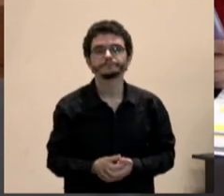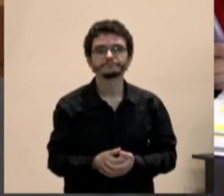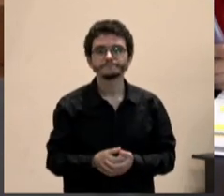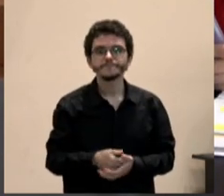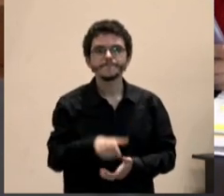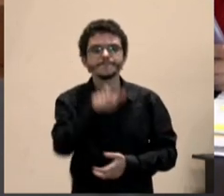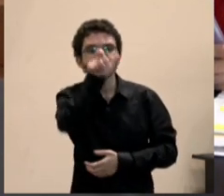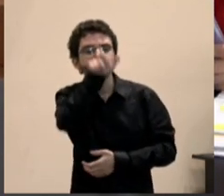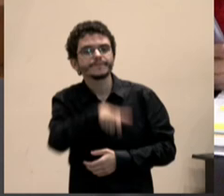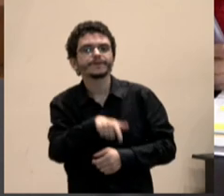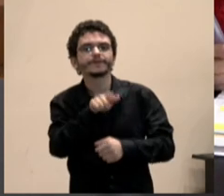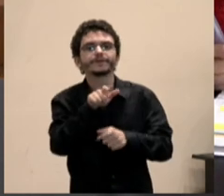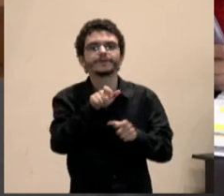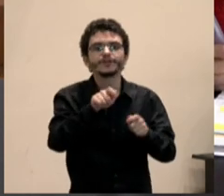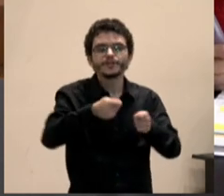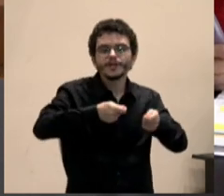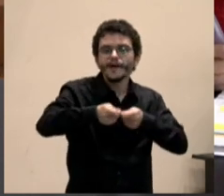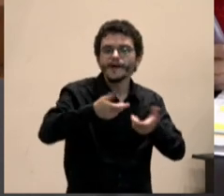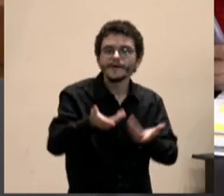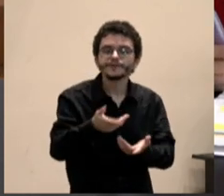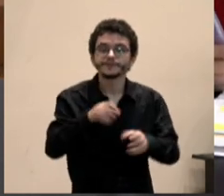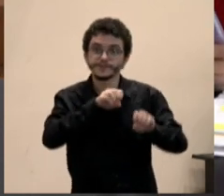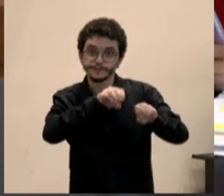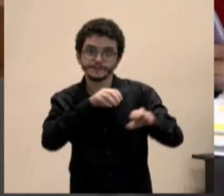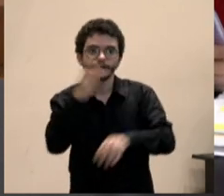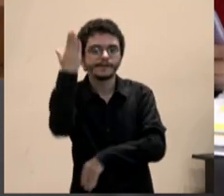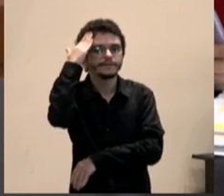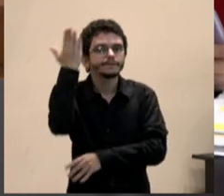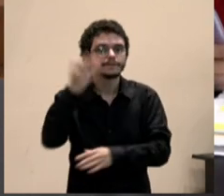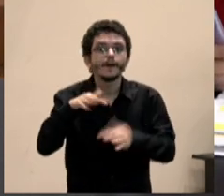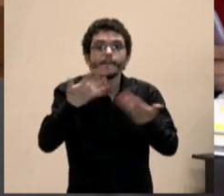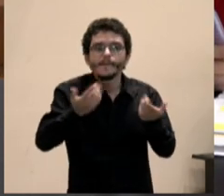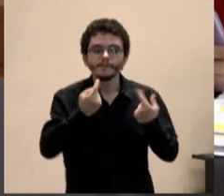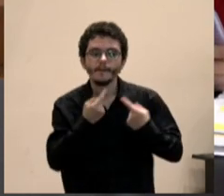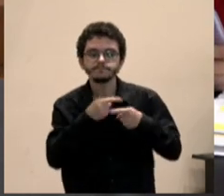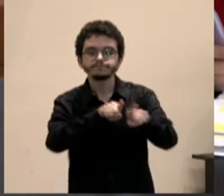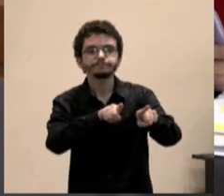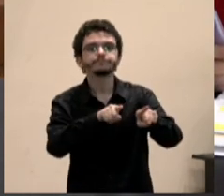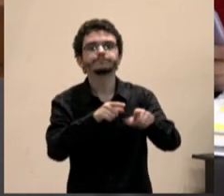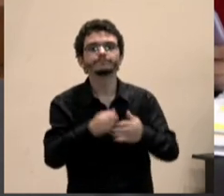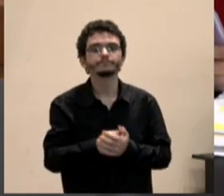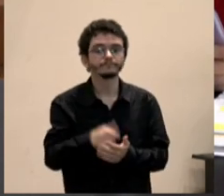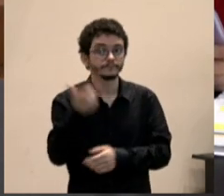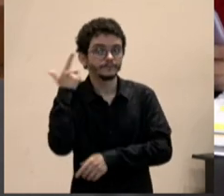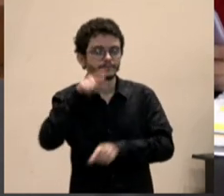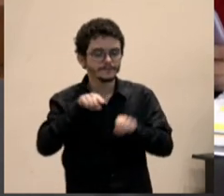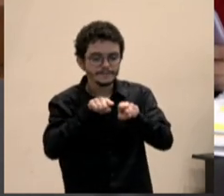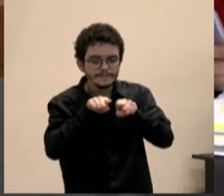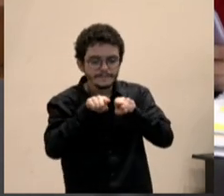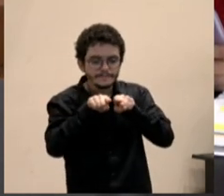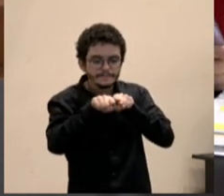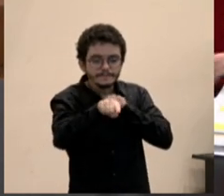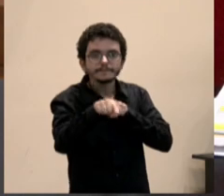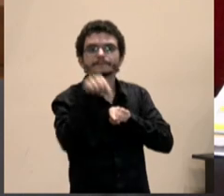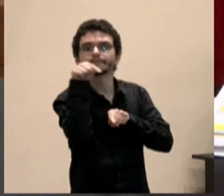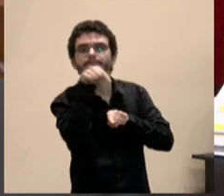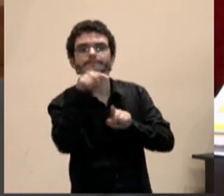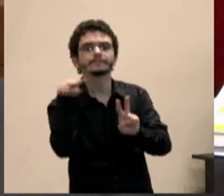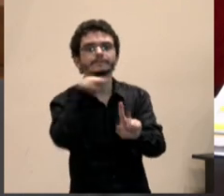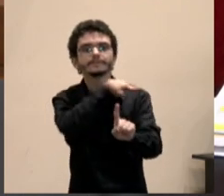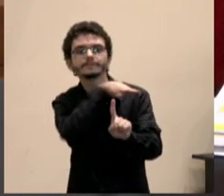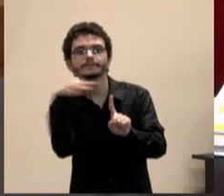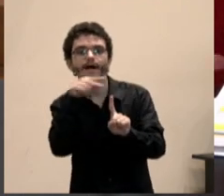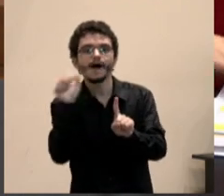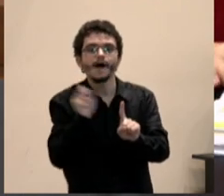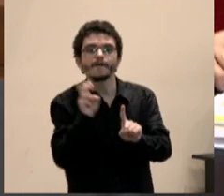Quem é gestor da educação sabe qual é o desafio para poder avançar nessa perspectiva de